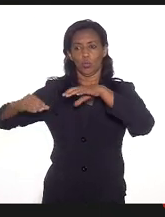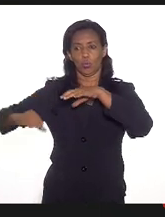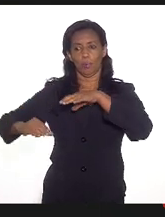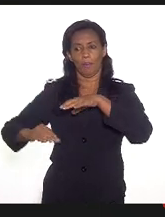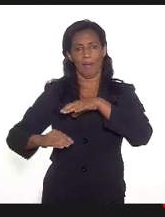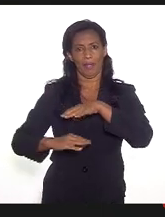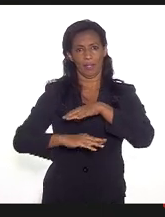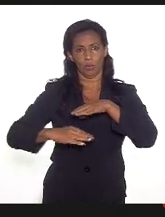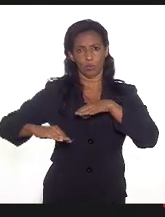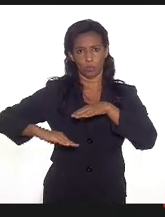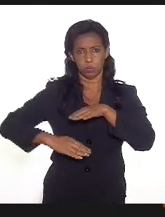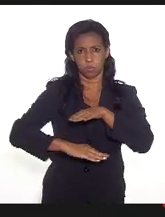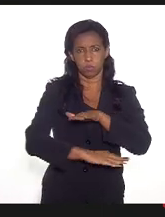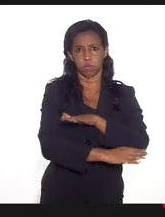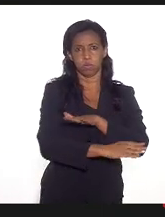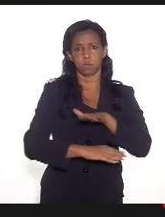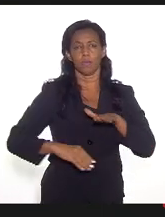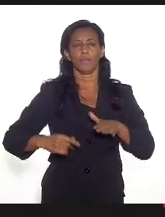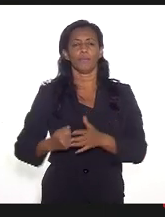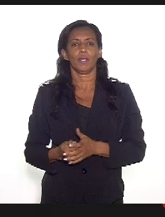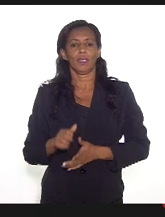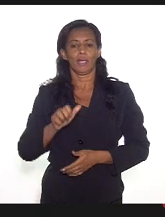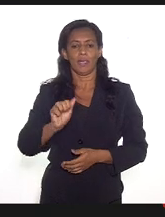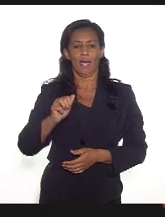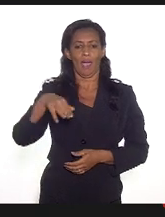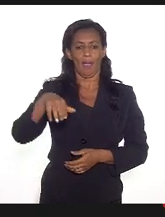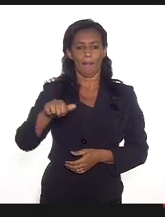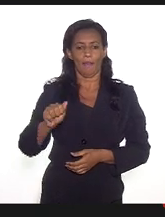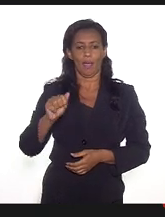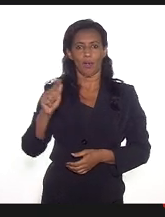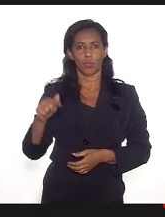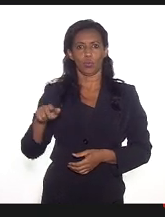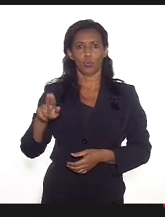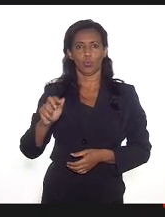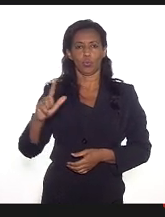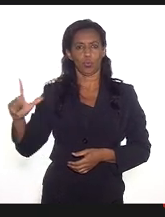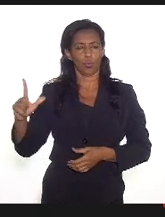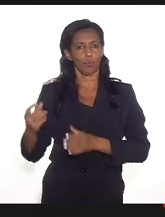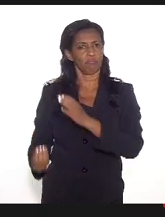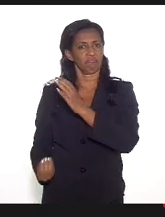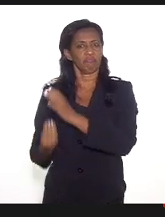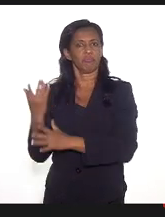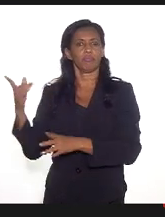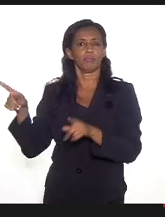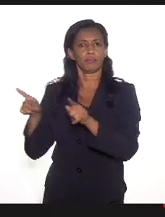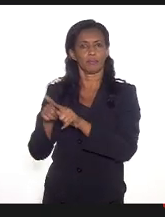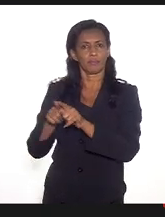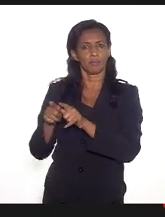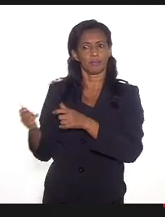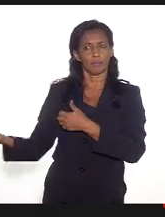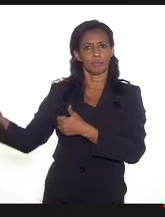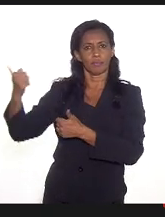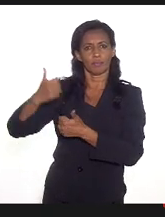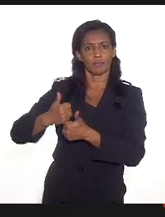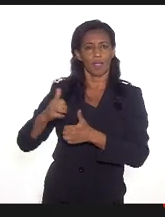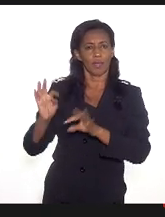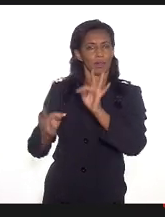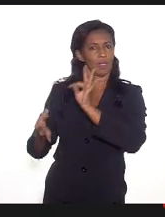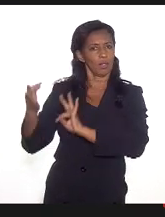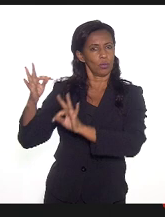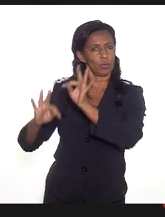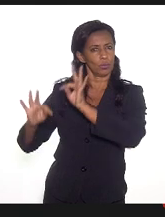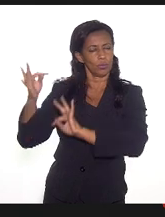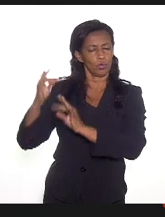e do programa nuclear da Marinha. E a Amazul é uma empresa que foi criada justamente para abrir espaço com essa